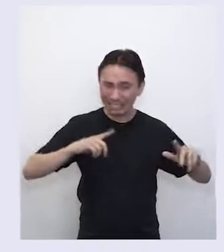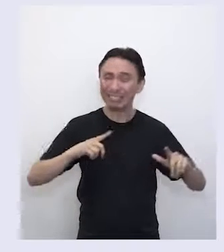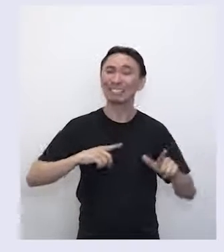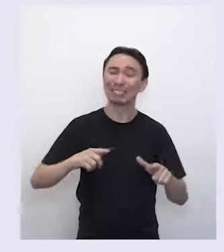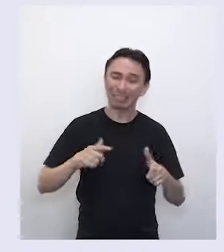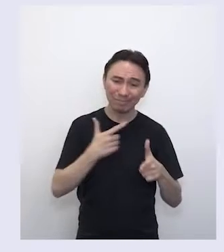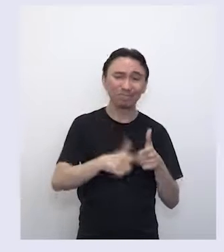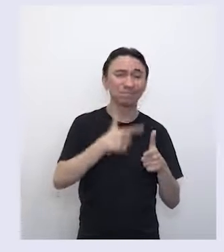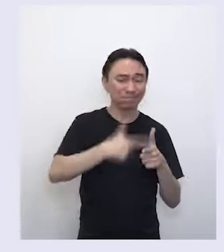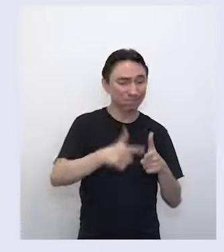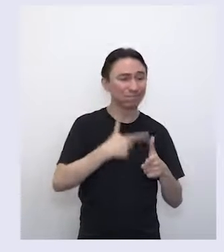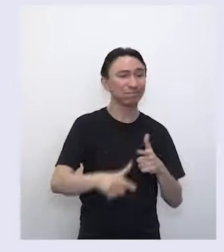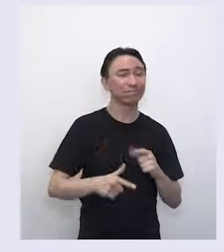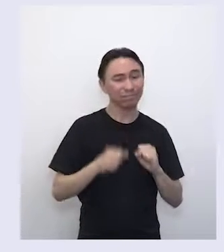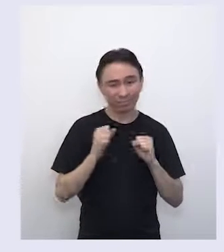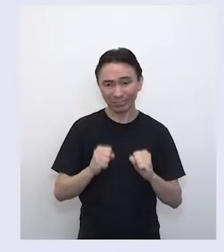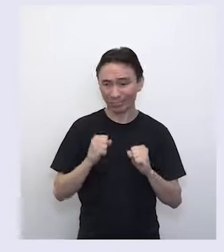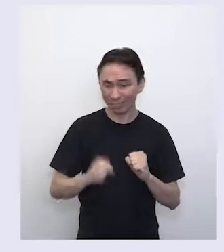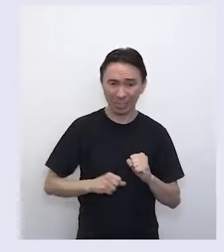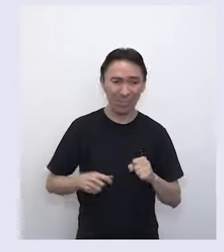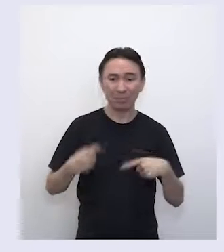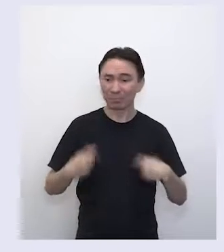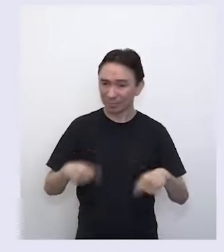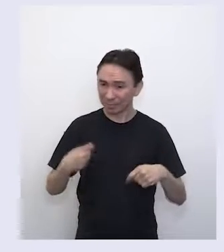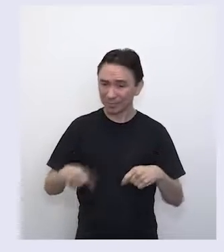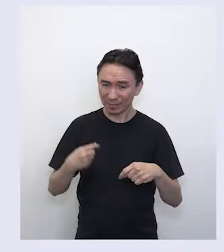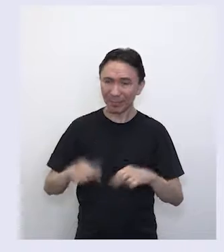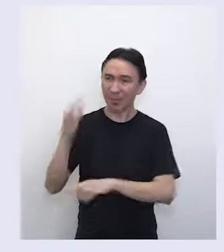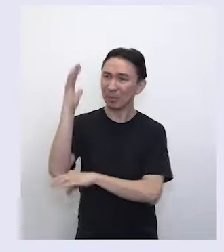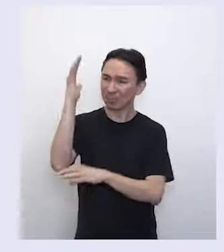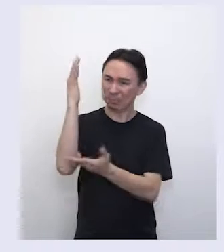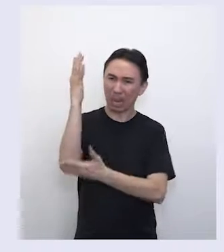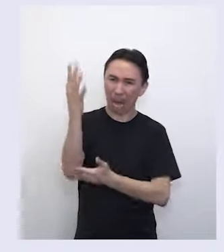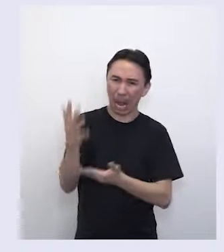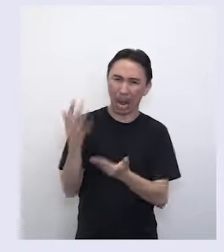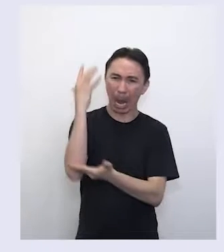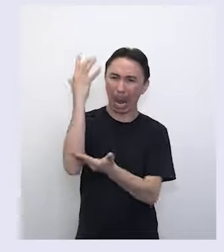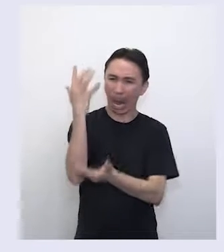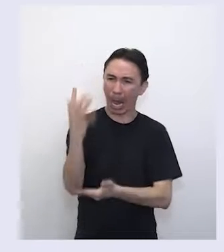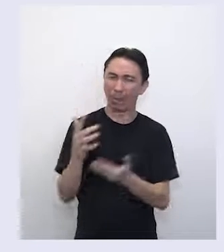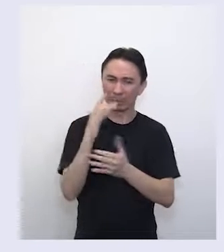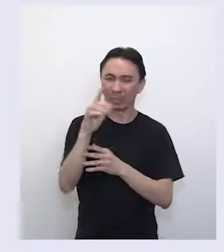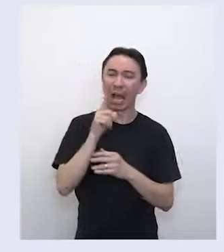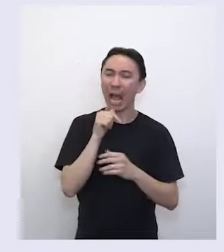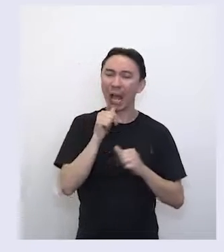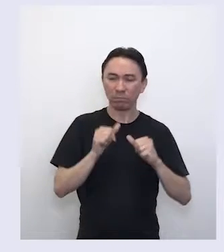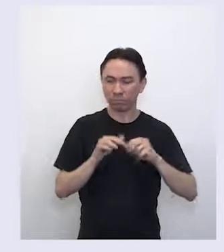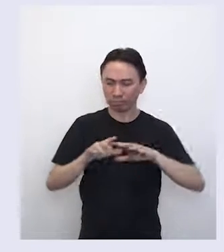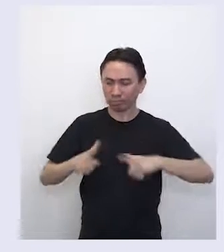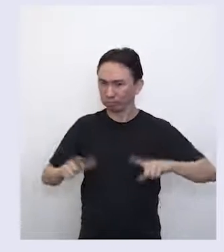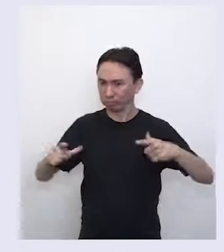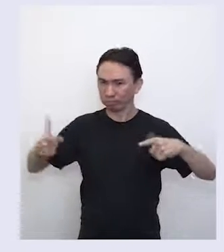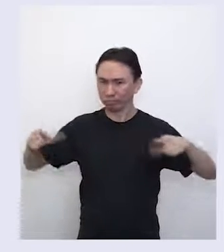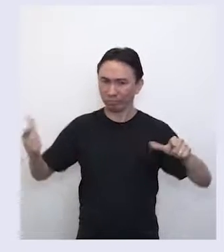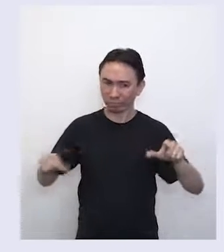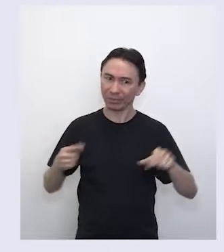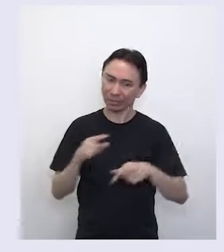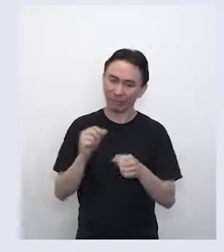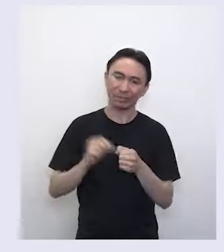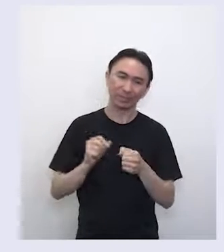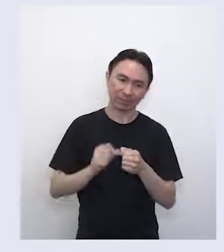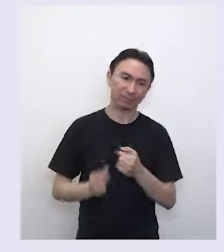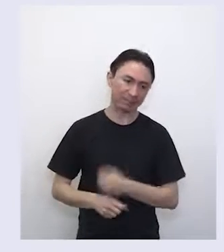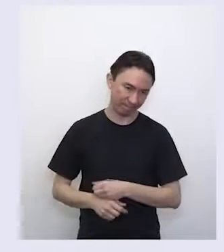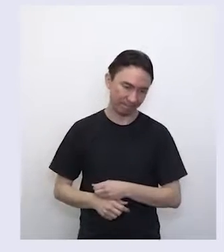aí para que sejam produzidas, montadas esse tipo de usina. Tem também a